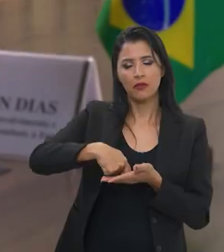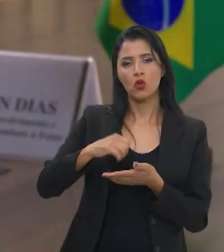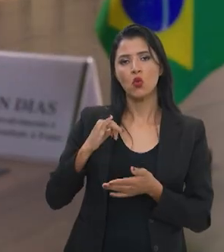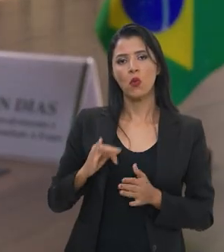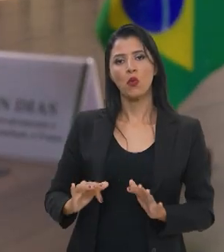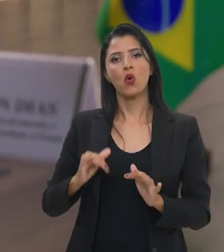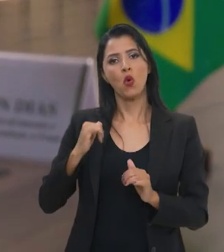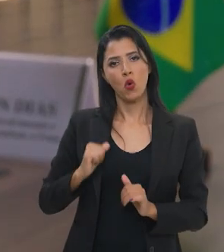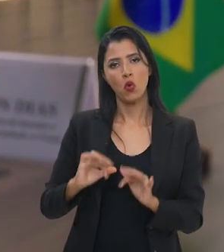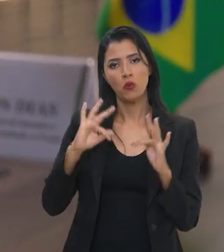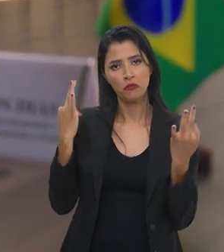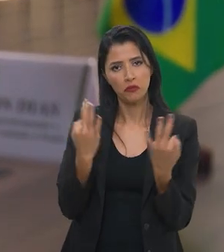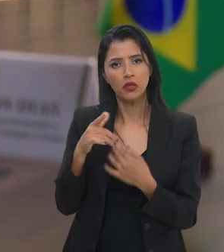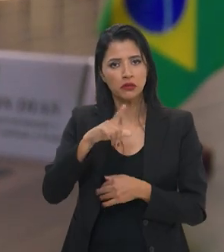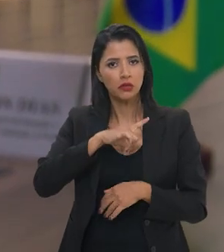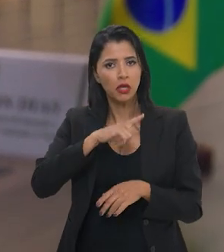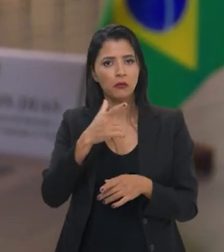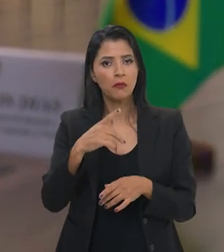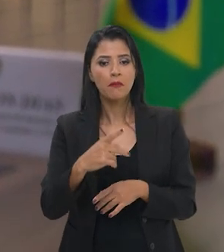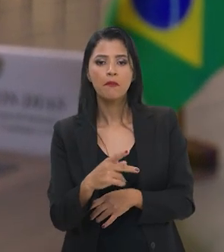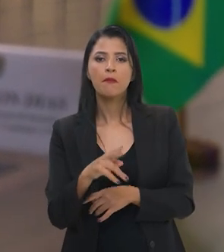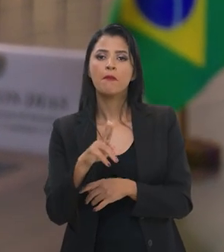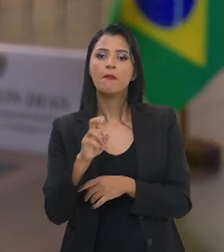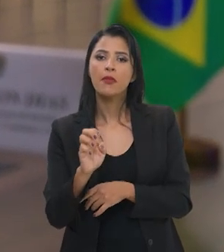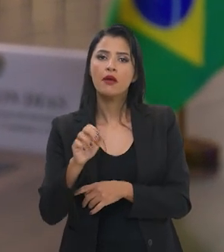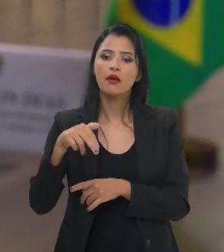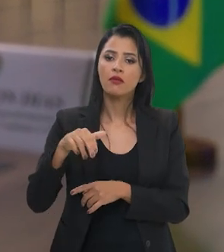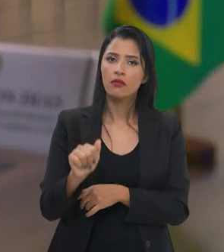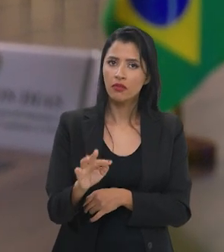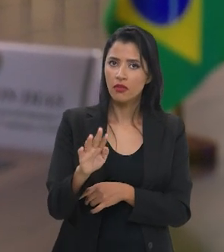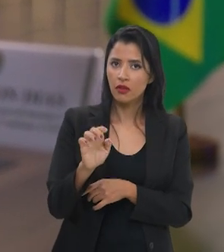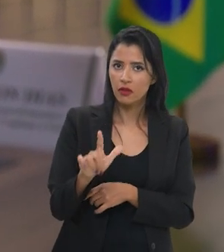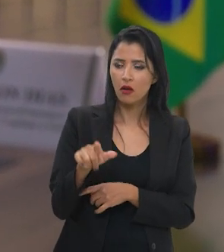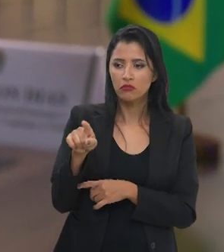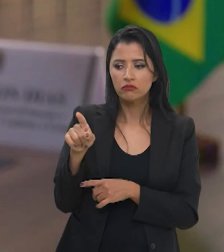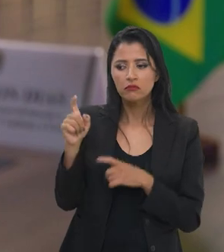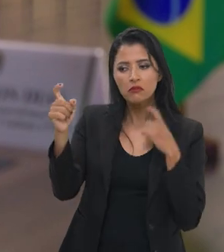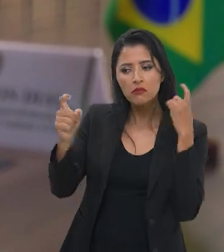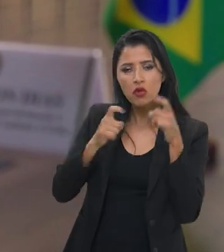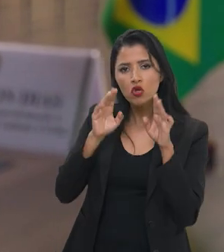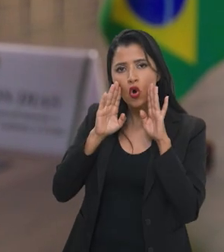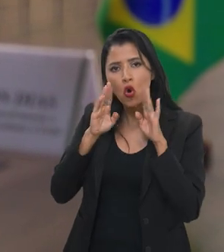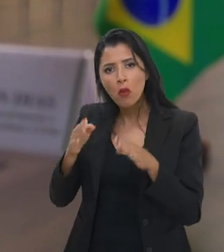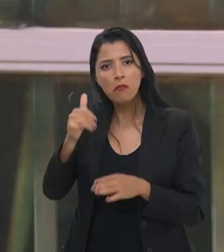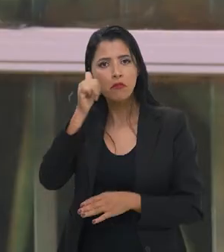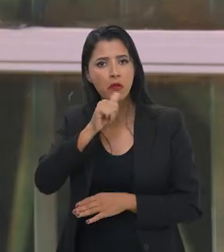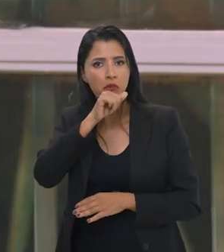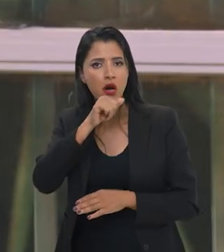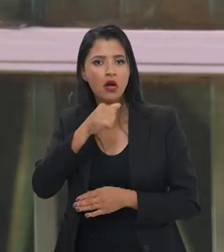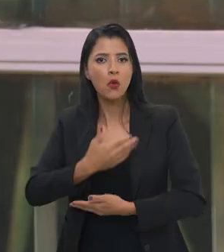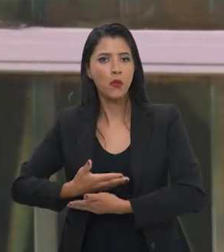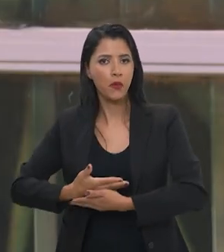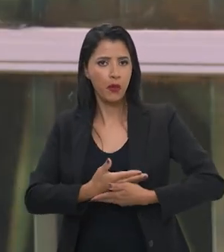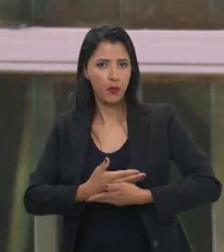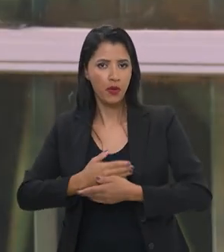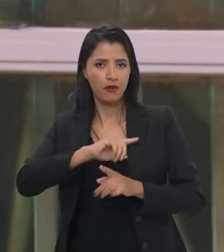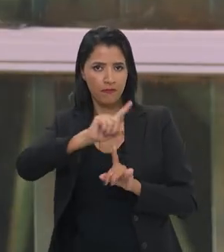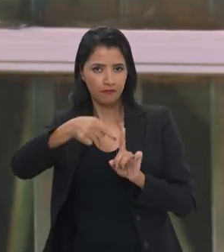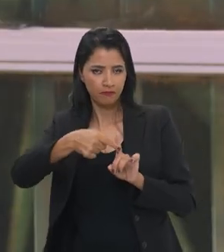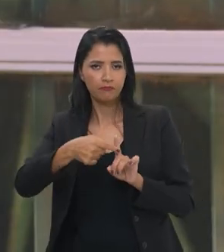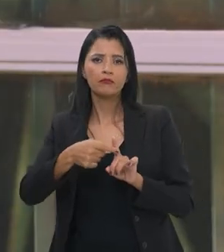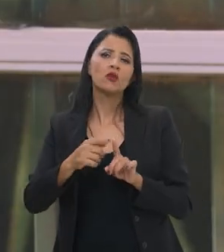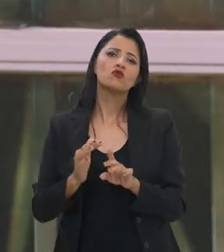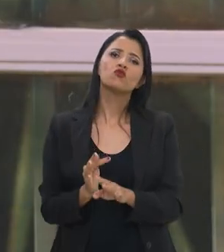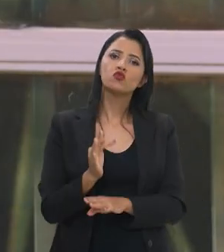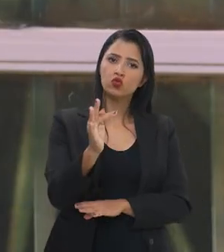ela tem o pré-natal ali é a preocupação com a saúde da mãe e do bebê lá na frente né